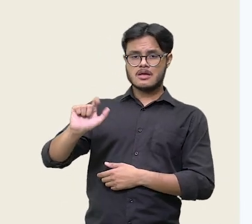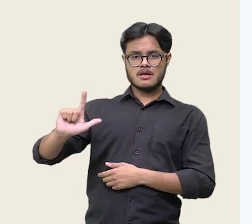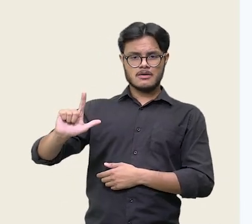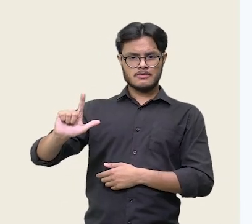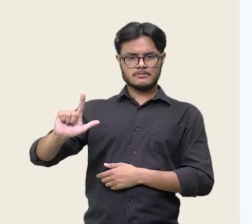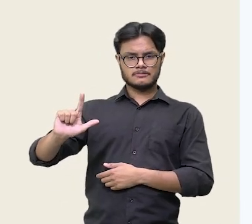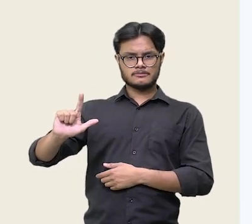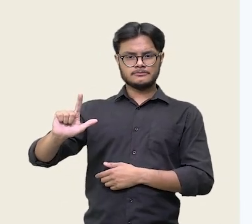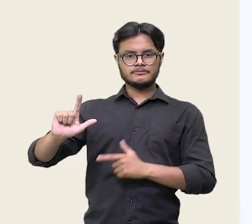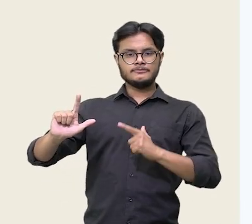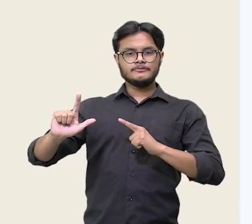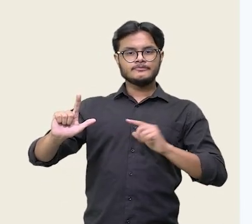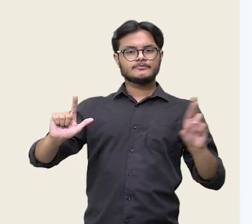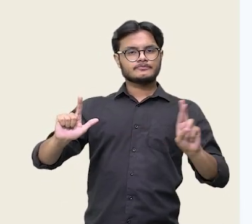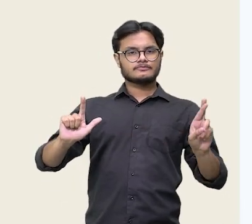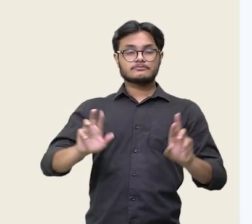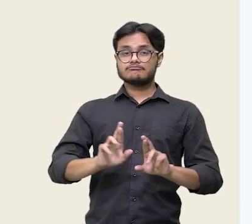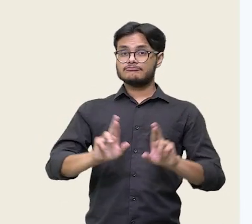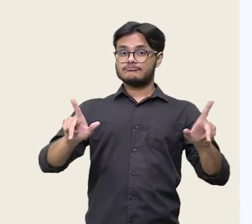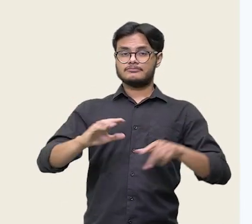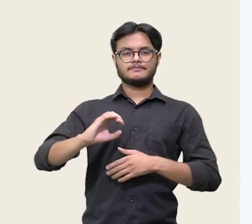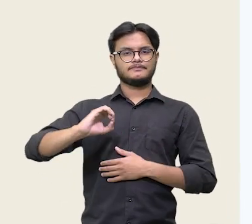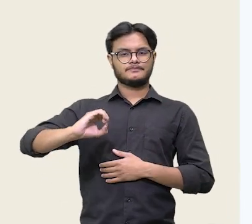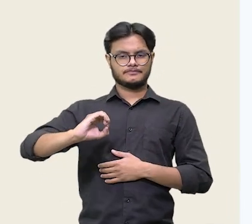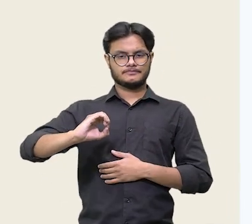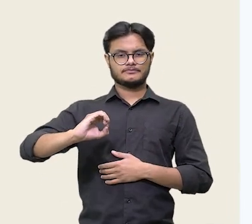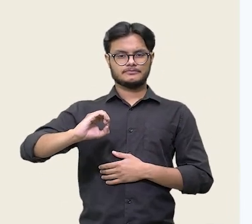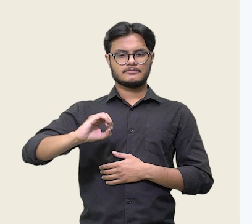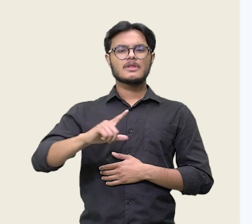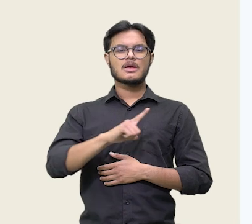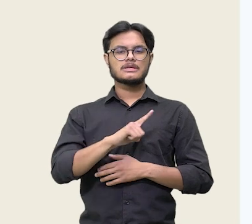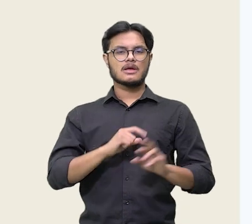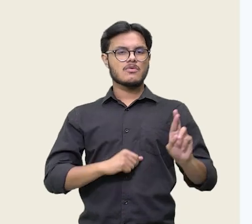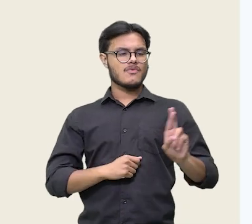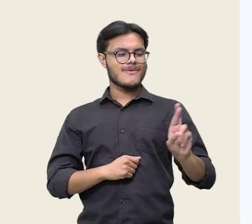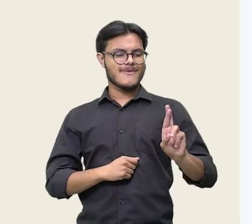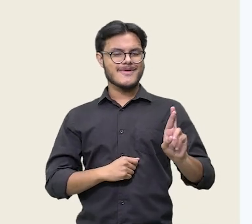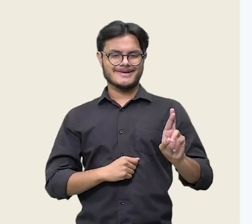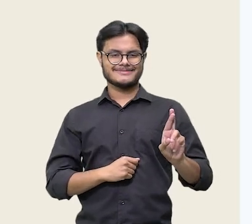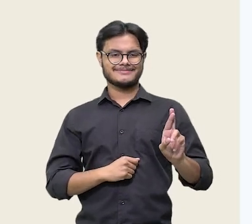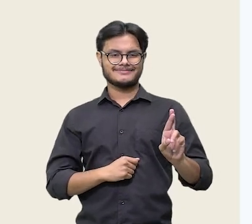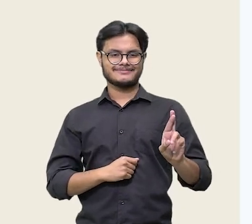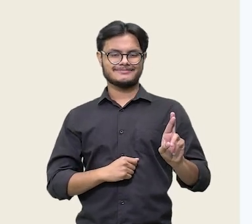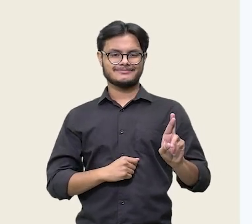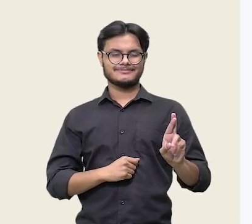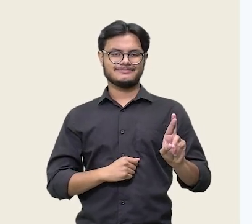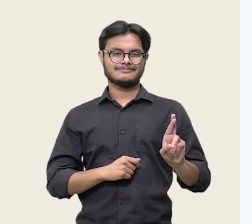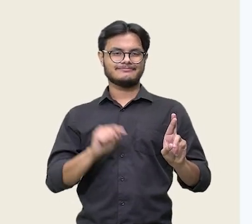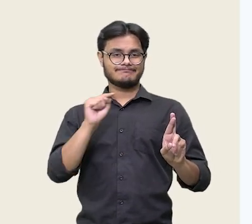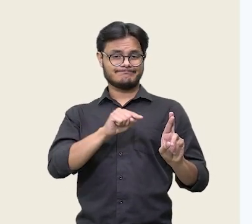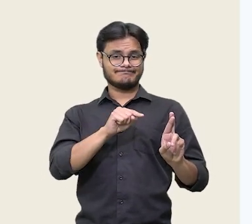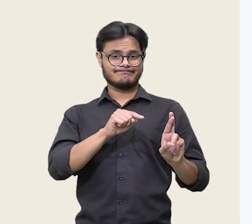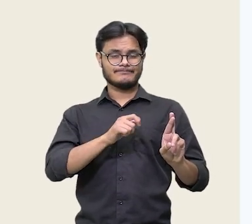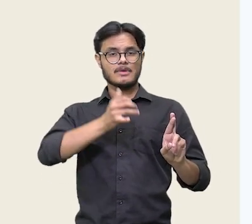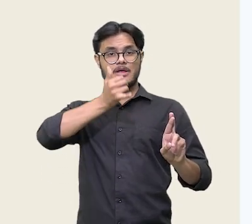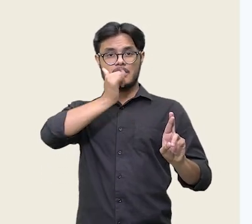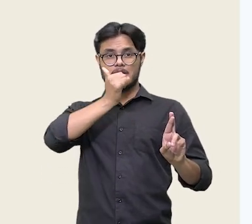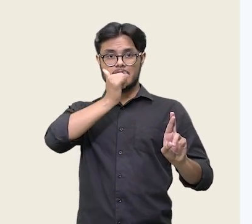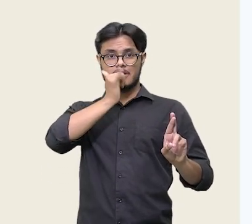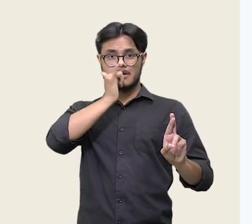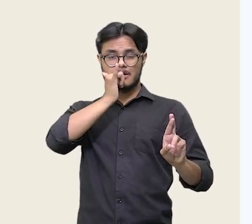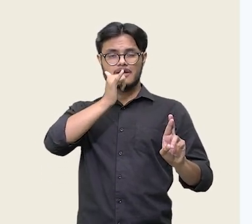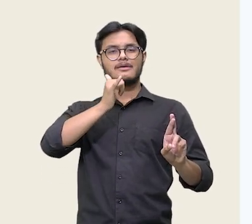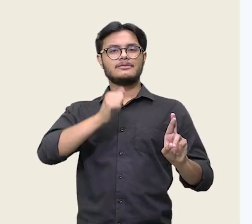eles têm a resistência interna diferente de zero. Então aqui aparece uma resistência, e a função dessa resistência é dissipar a energia, que é a